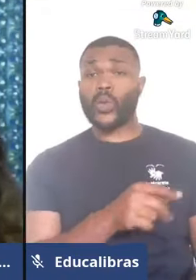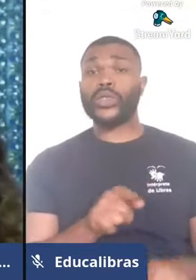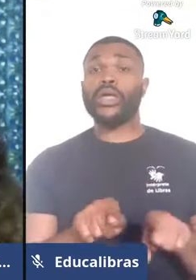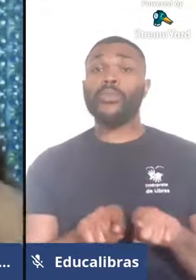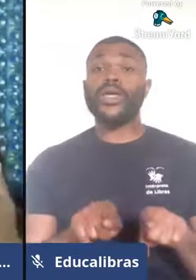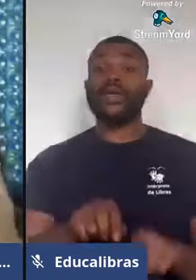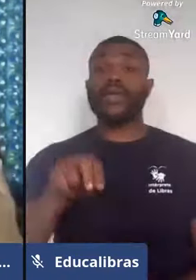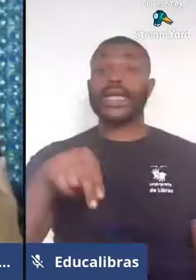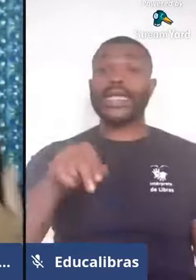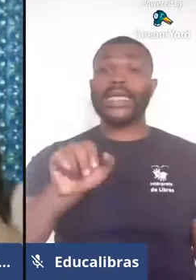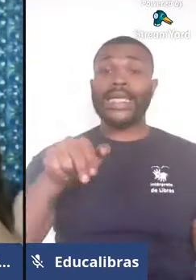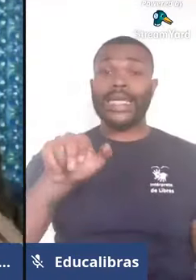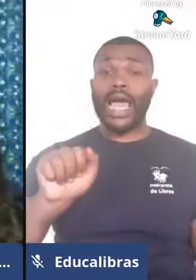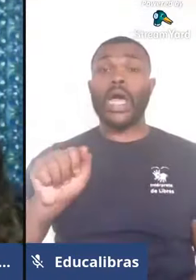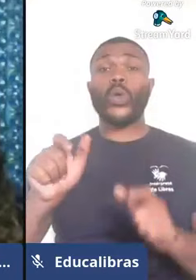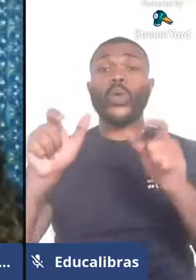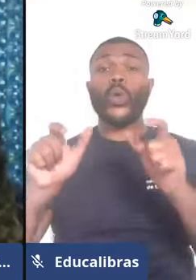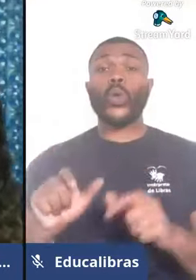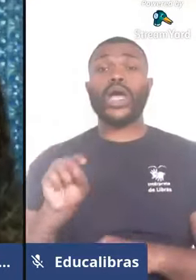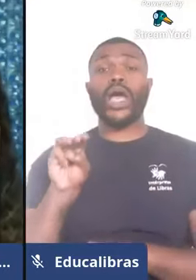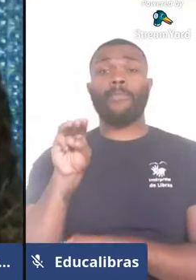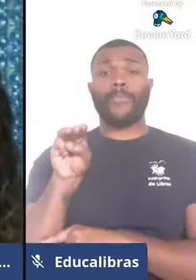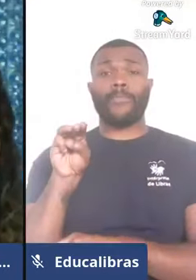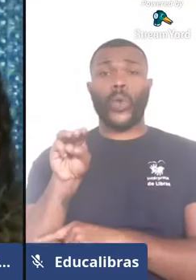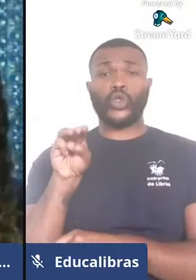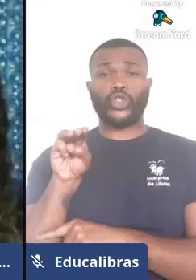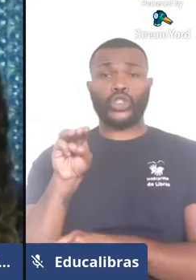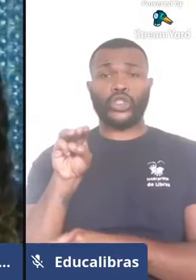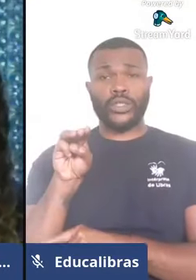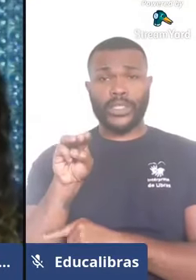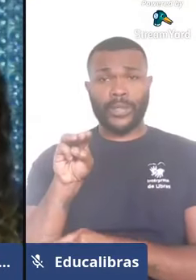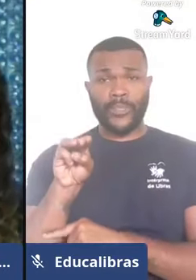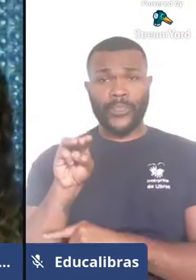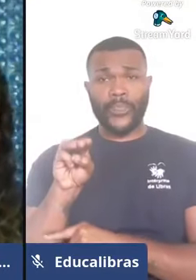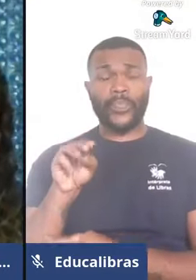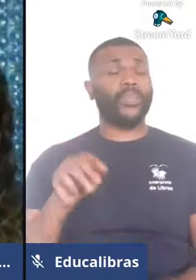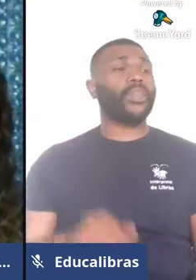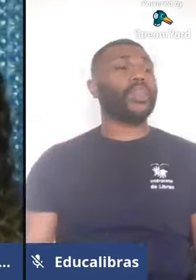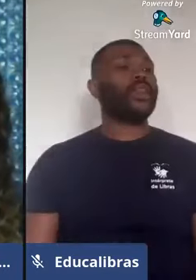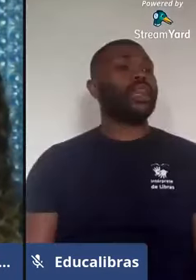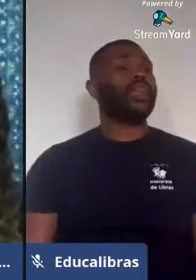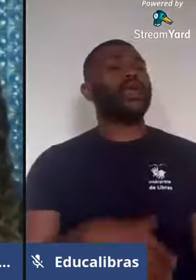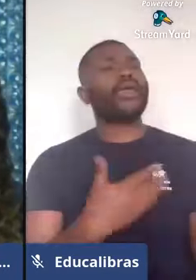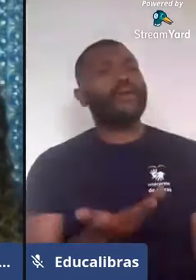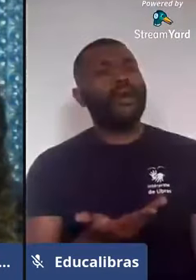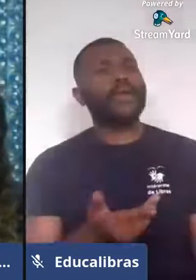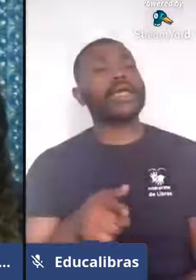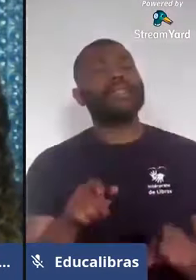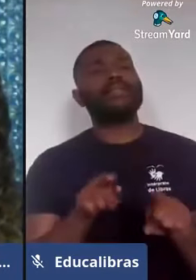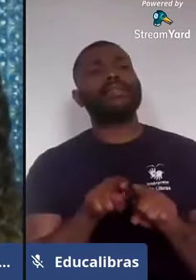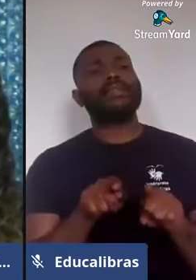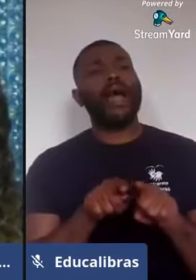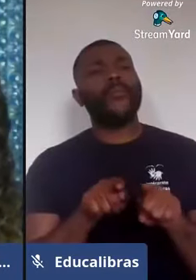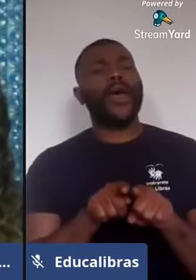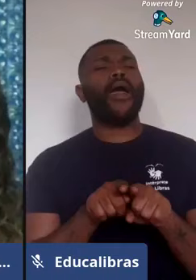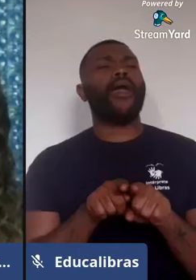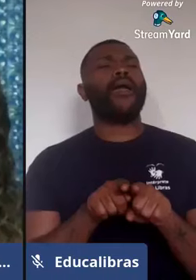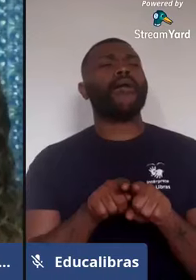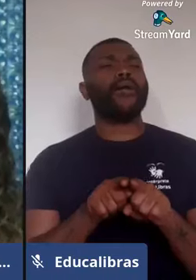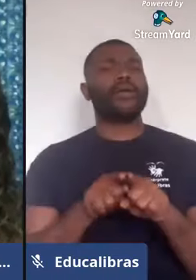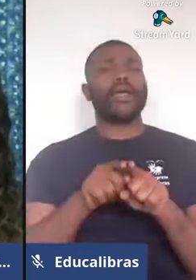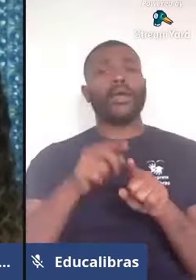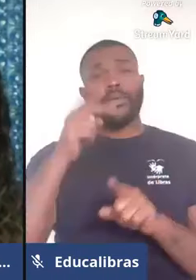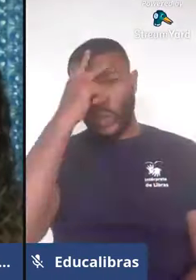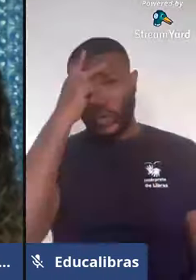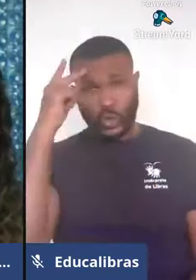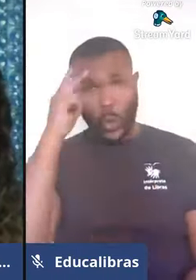está aqui. Deixa eu ver se tem mais alguém né? Fora toda a plateia da